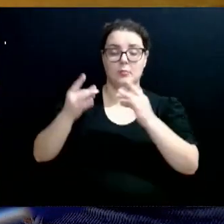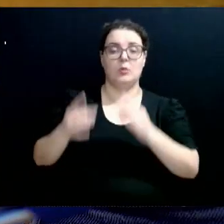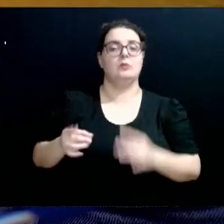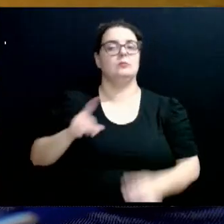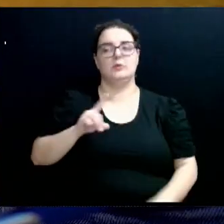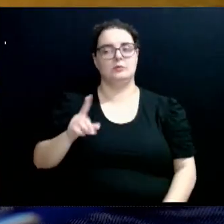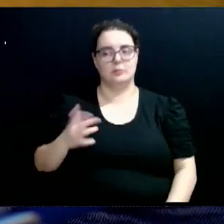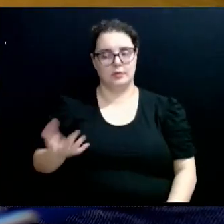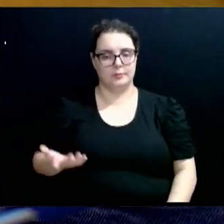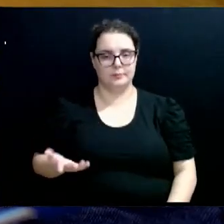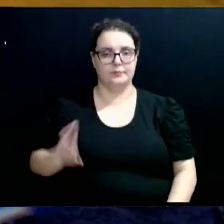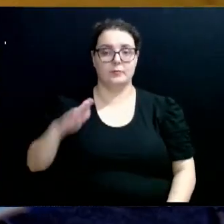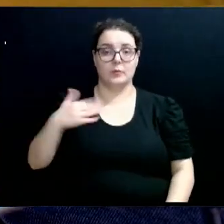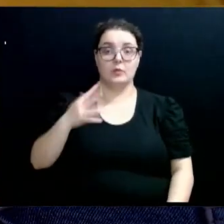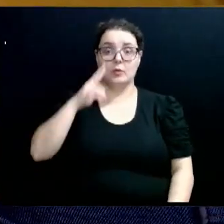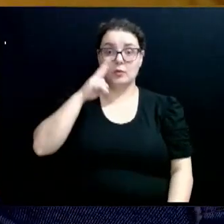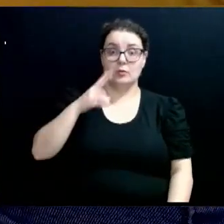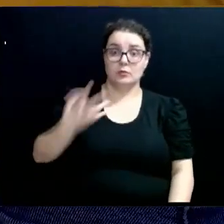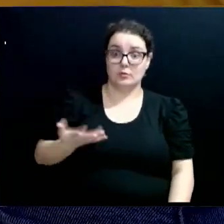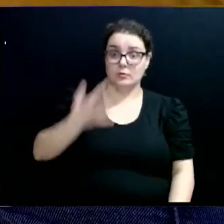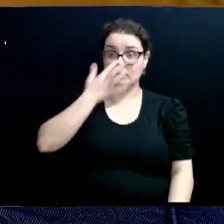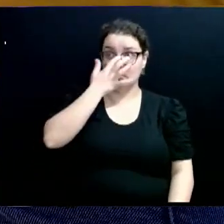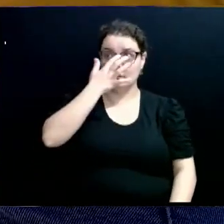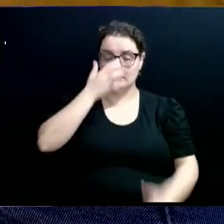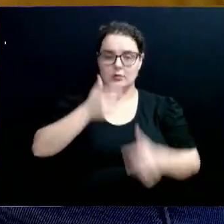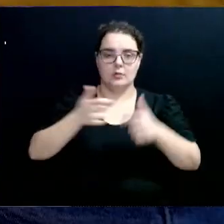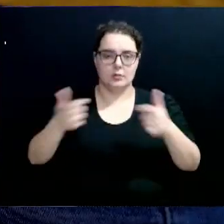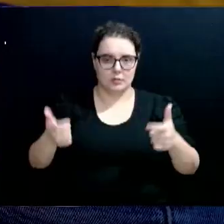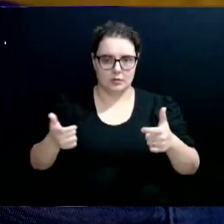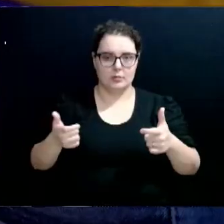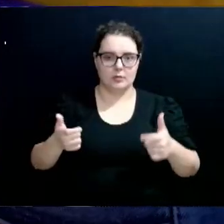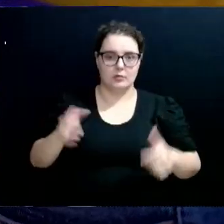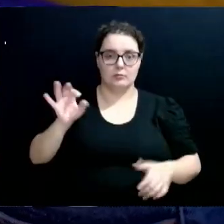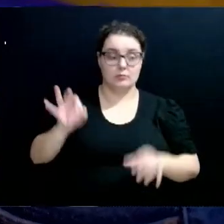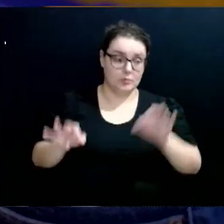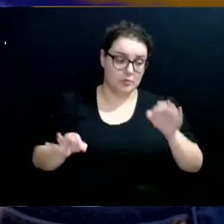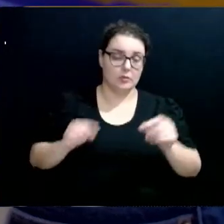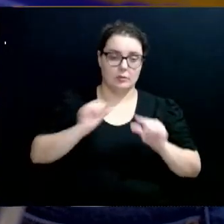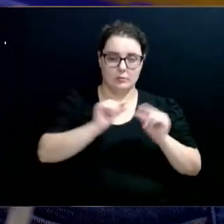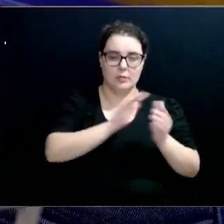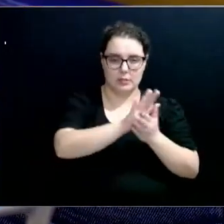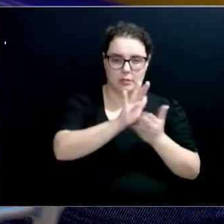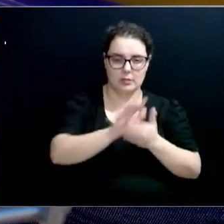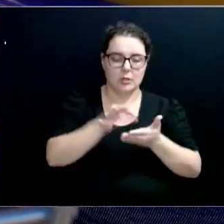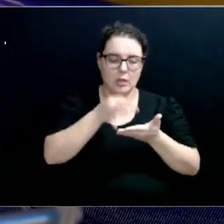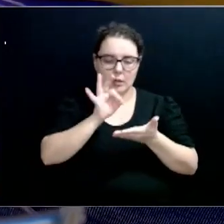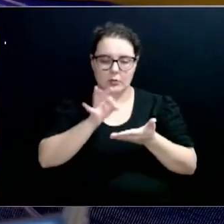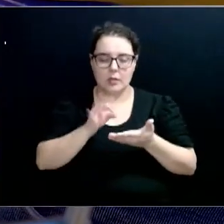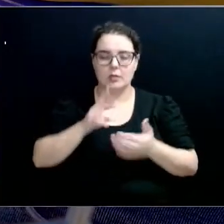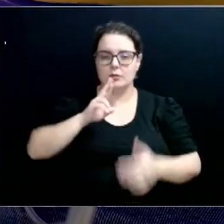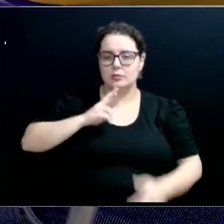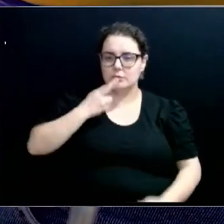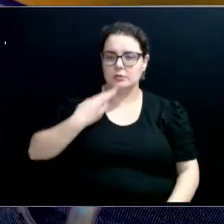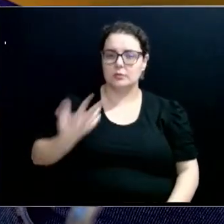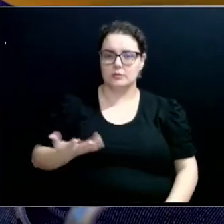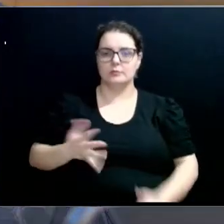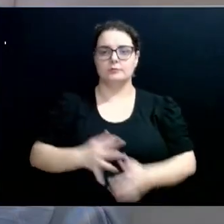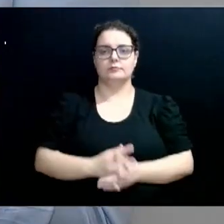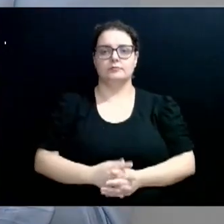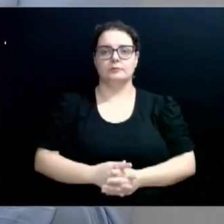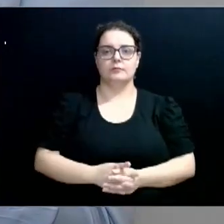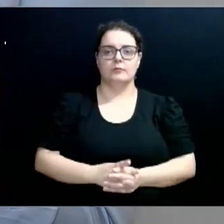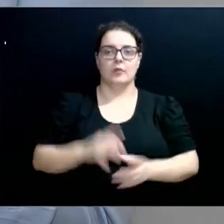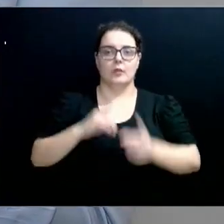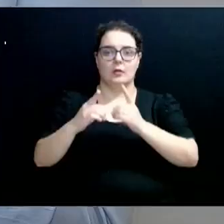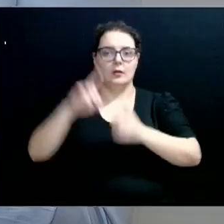parece um detalhe, mas não é. Quando a gente olha as viagens, grande parte das vezes, os pequenos gastos, o cafezinho, o sorvete,